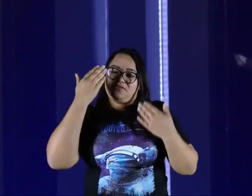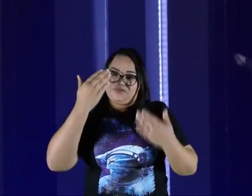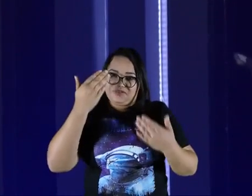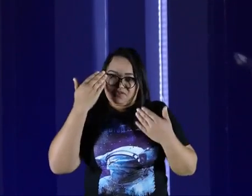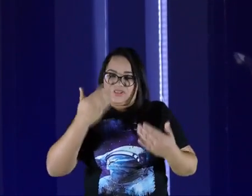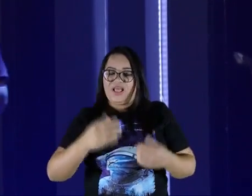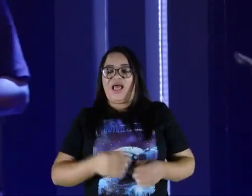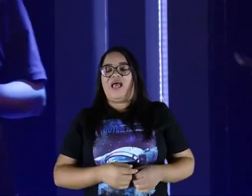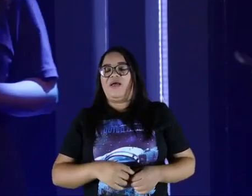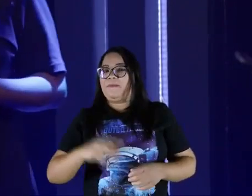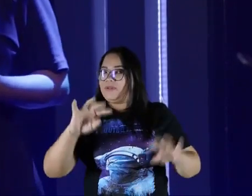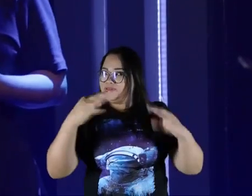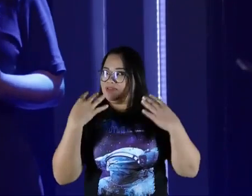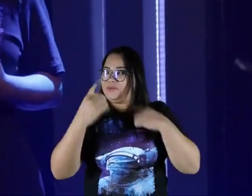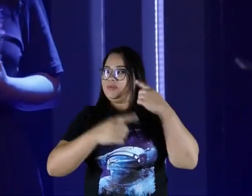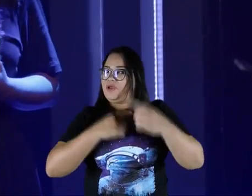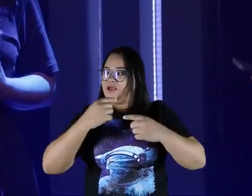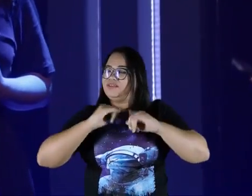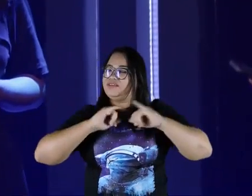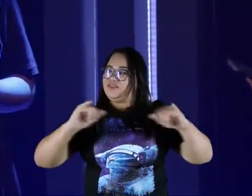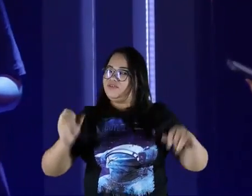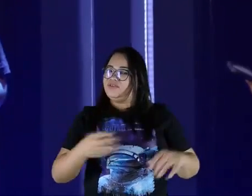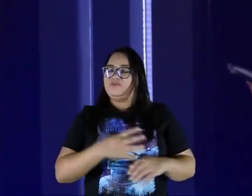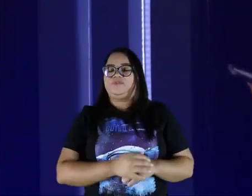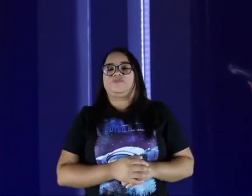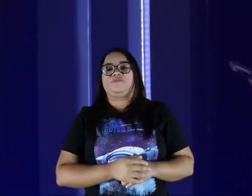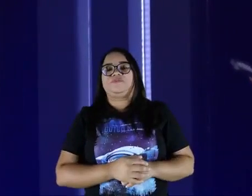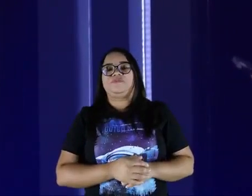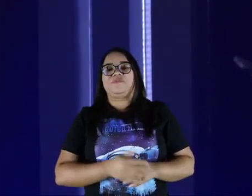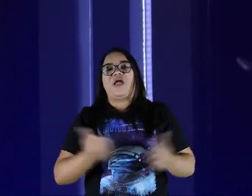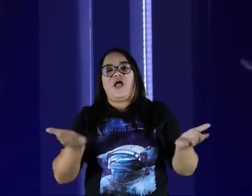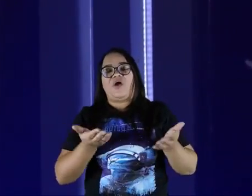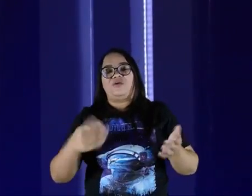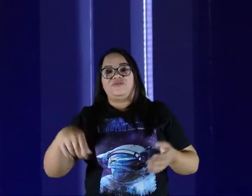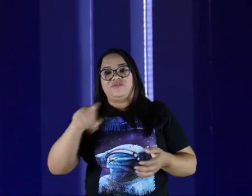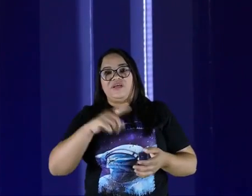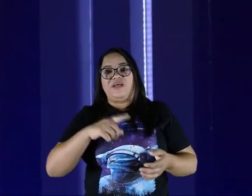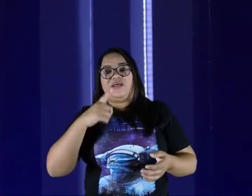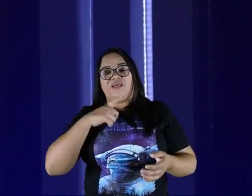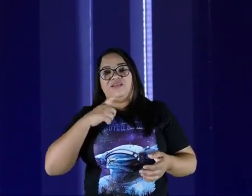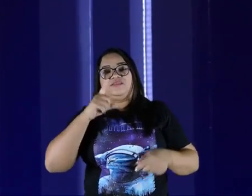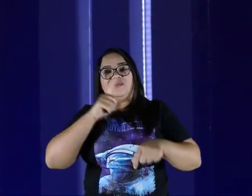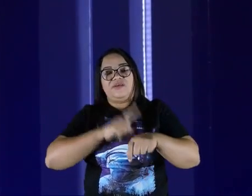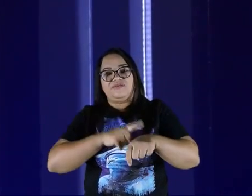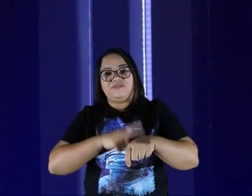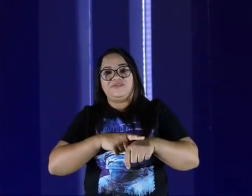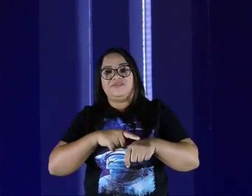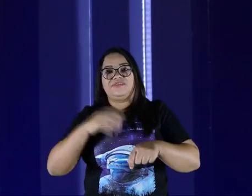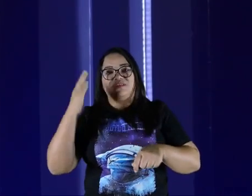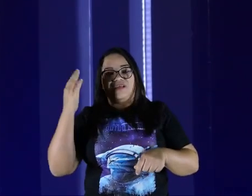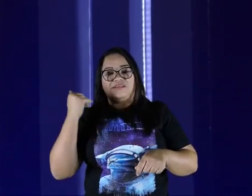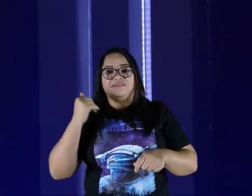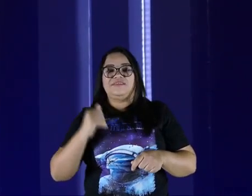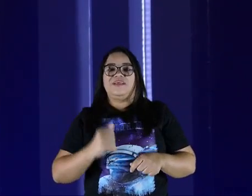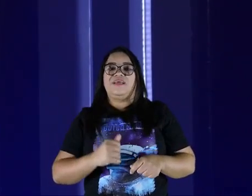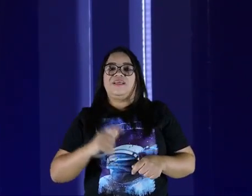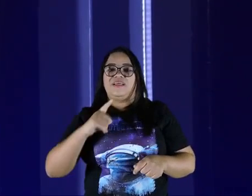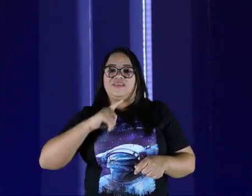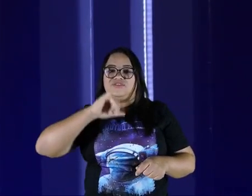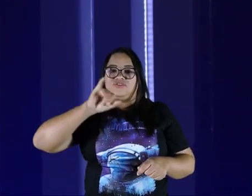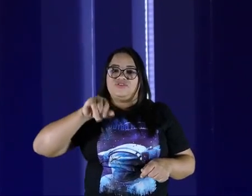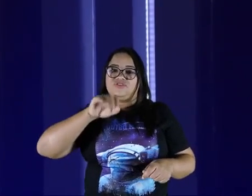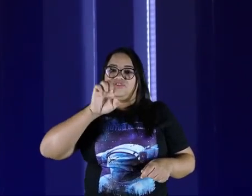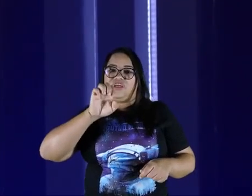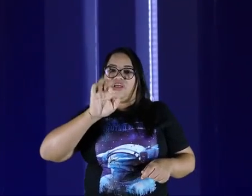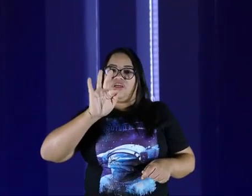gente volta com mais novidades depois. E agora você fica aí com o nosso momento aqui, que você sabe que nós temos com o Jefferson